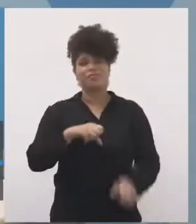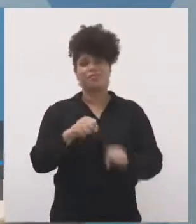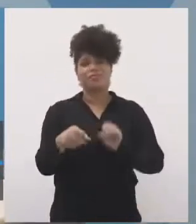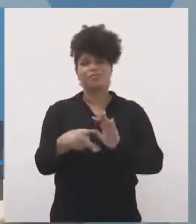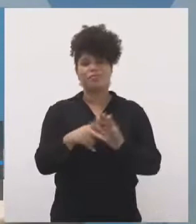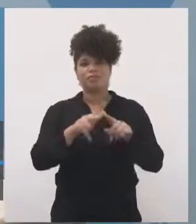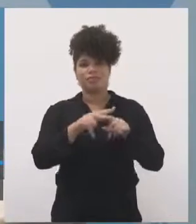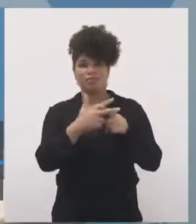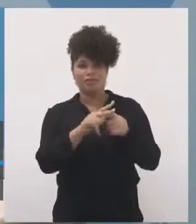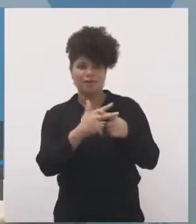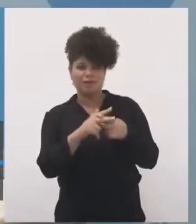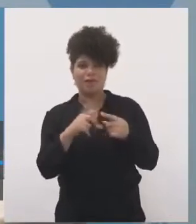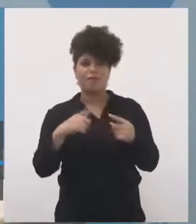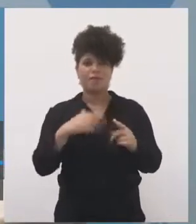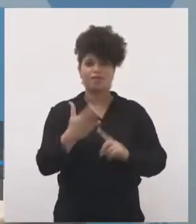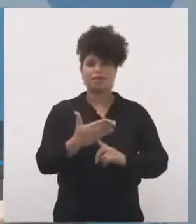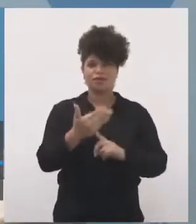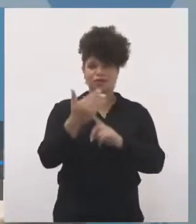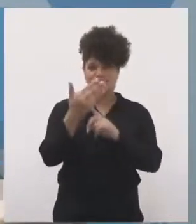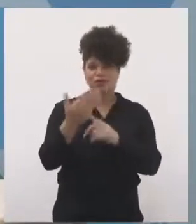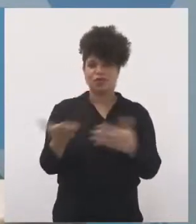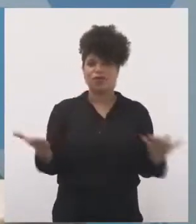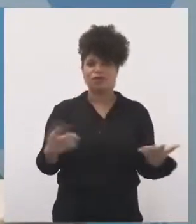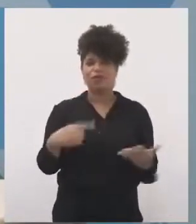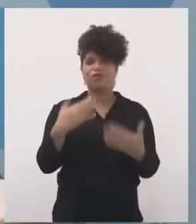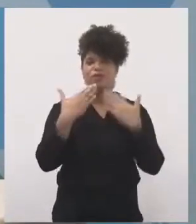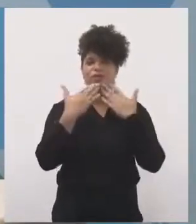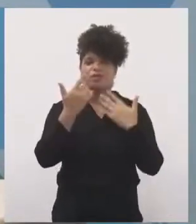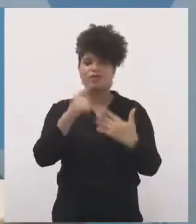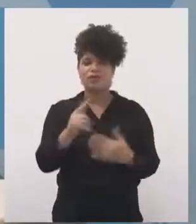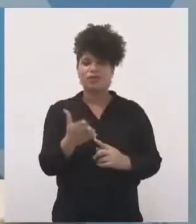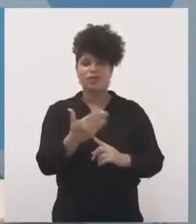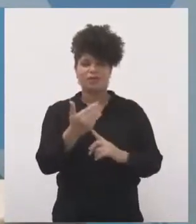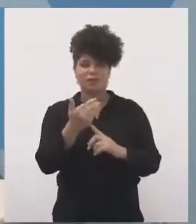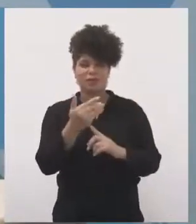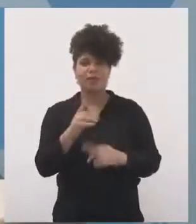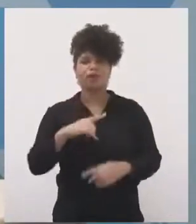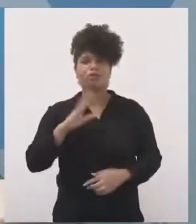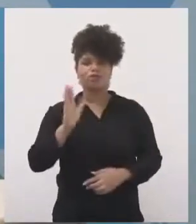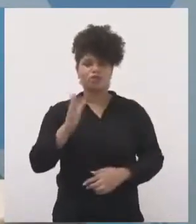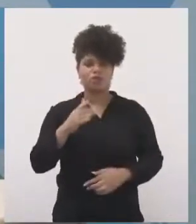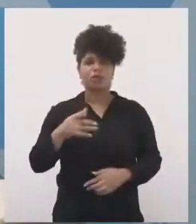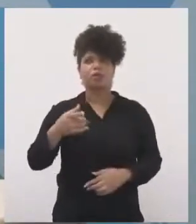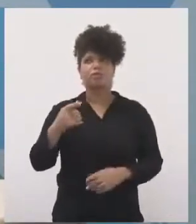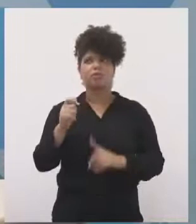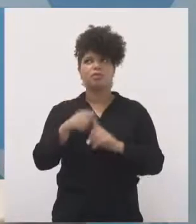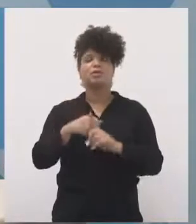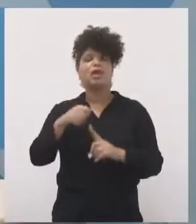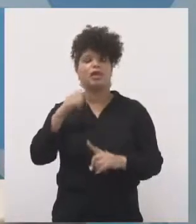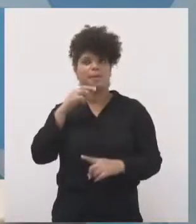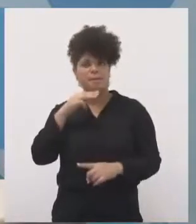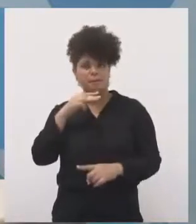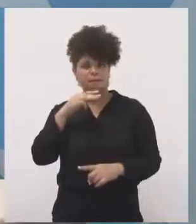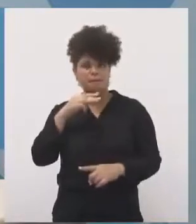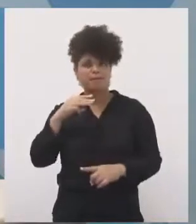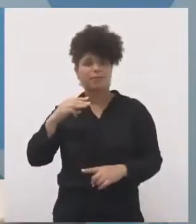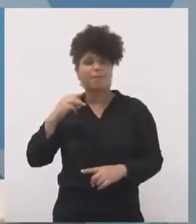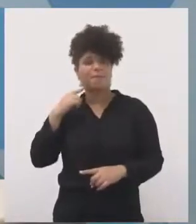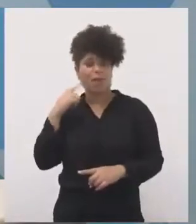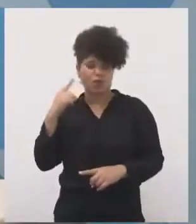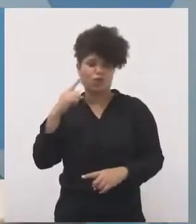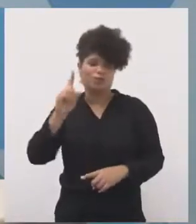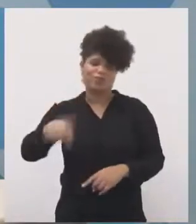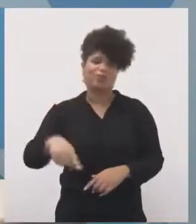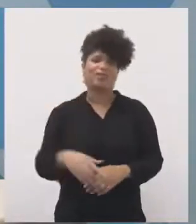ferramentas tecnológicas. Hoje a gente traz de volta uma ferramenta aí que a gente trabalhou lá em maio e que vocês